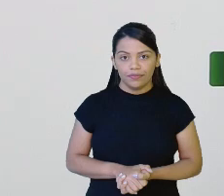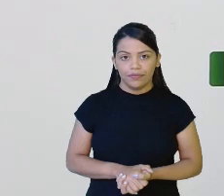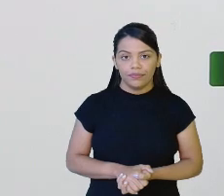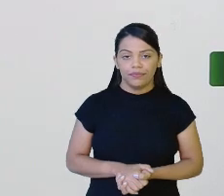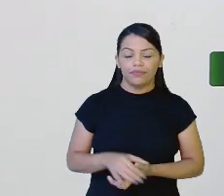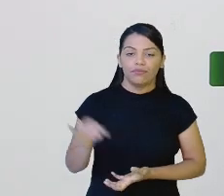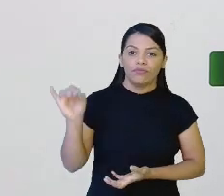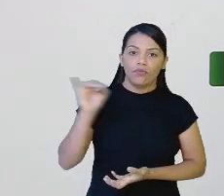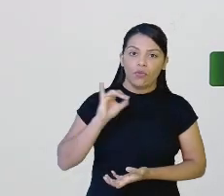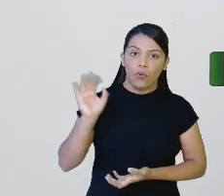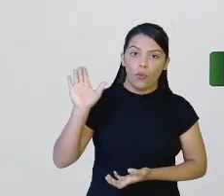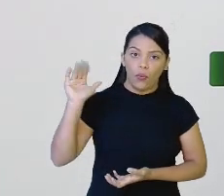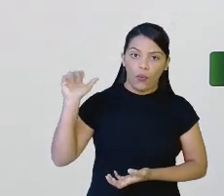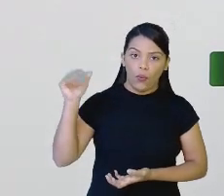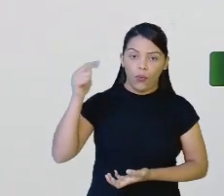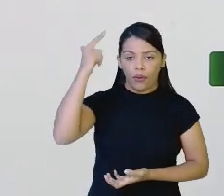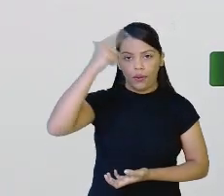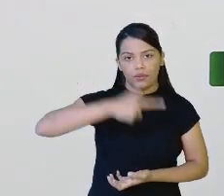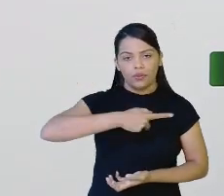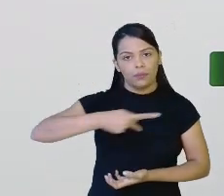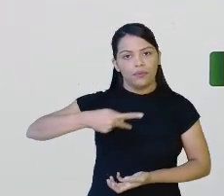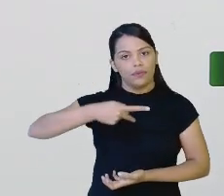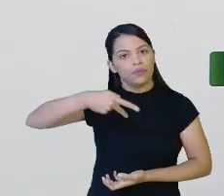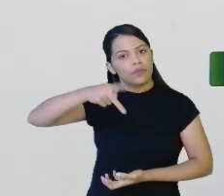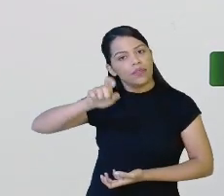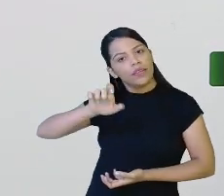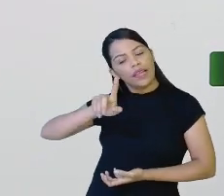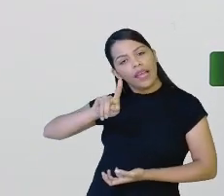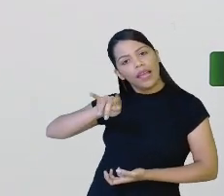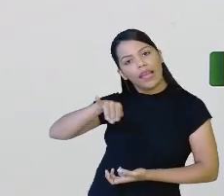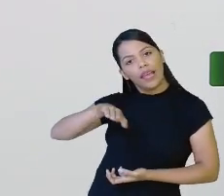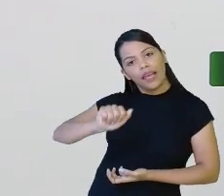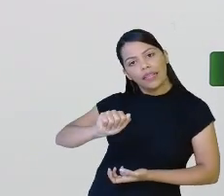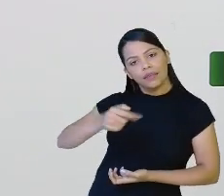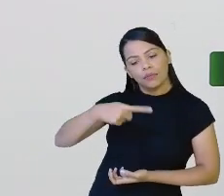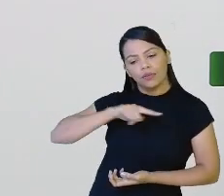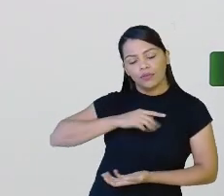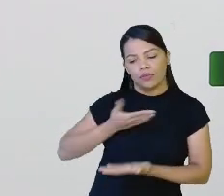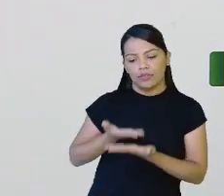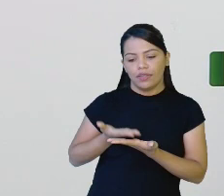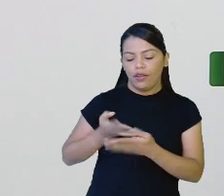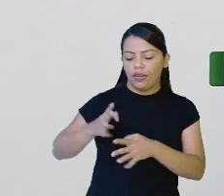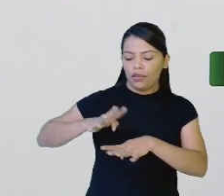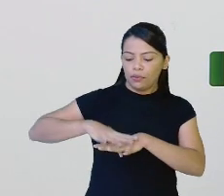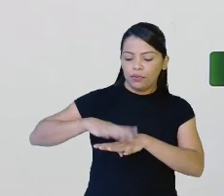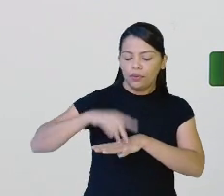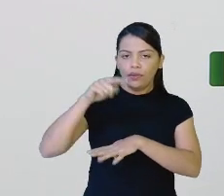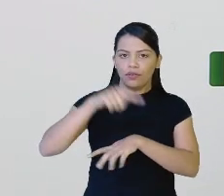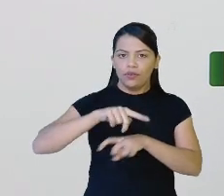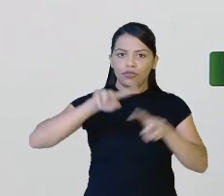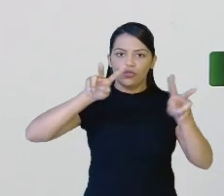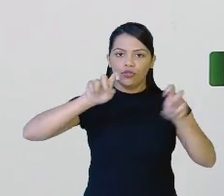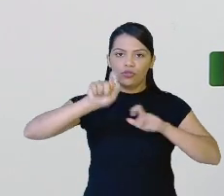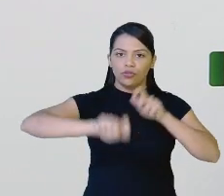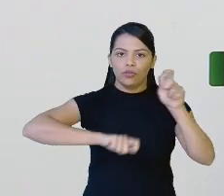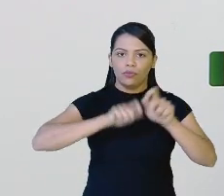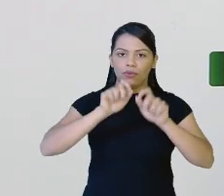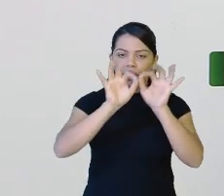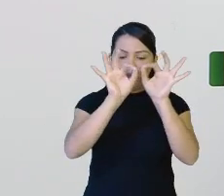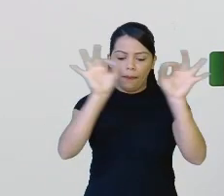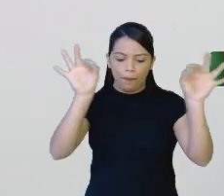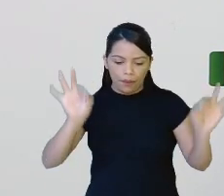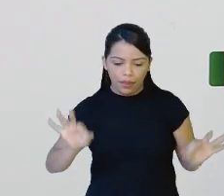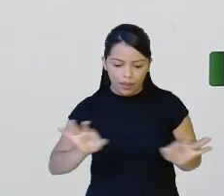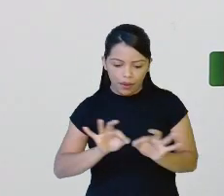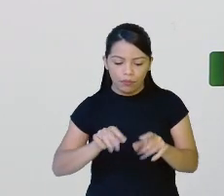Olá, eu sou a professora Kedma Santos e a nossa aula de matemática hoje será sobre perímetro e